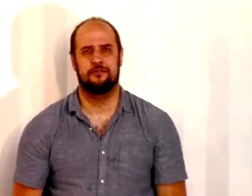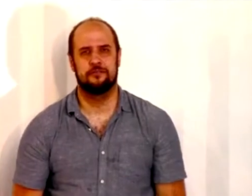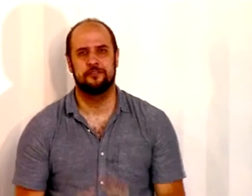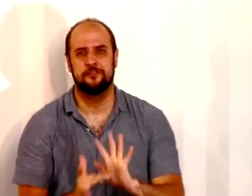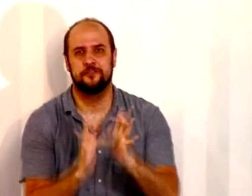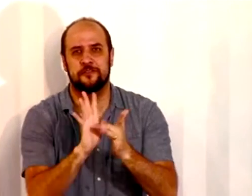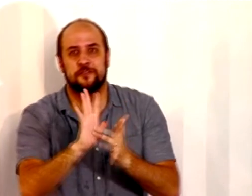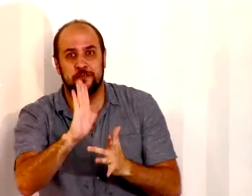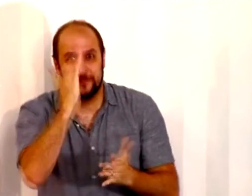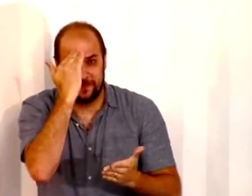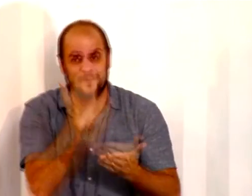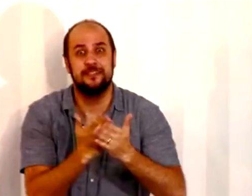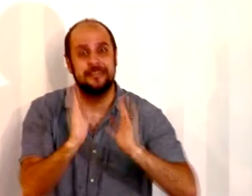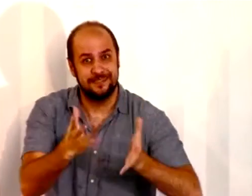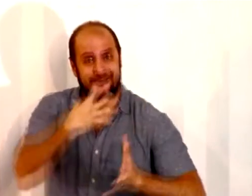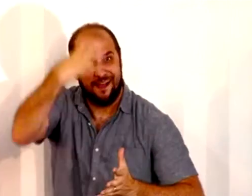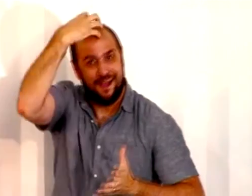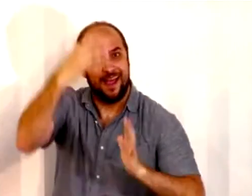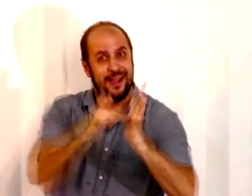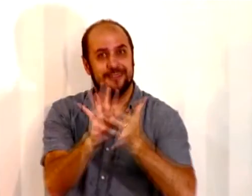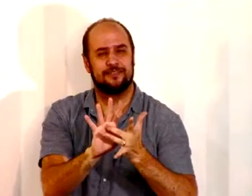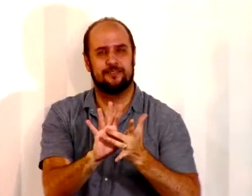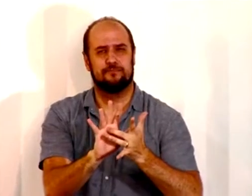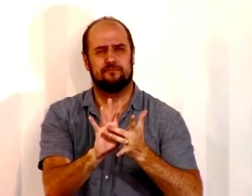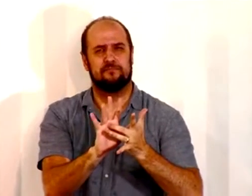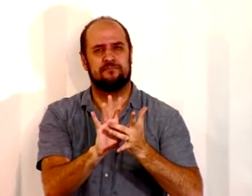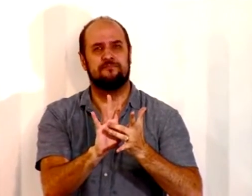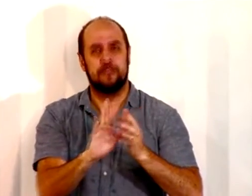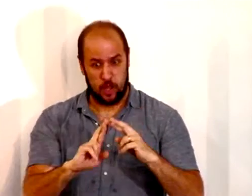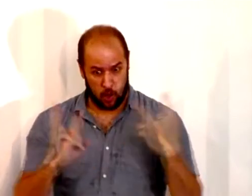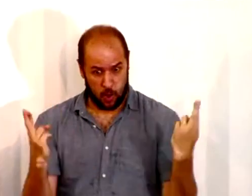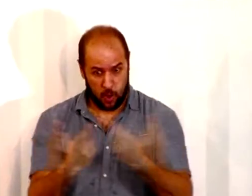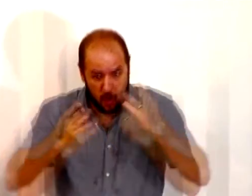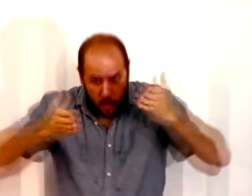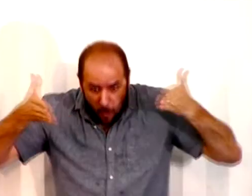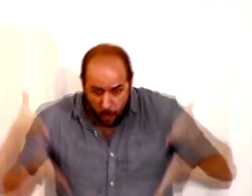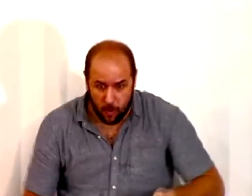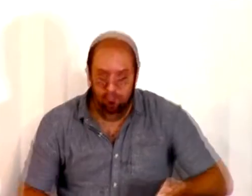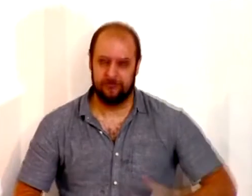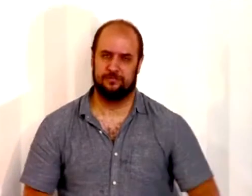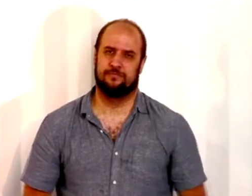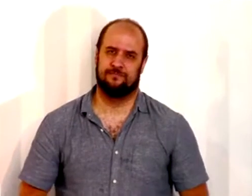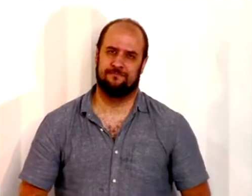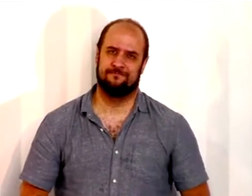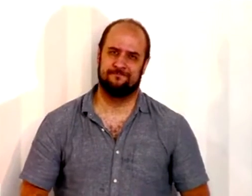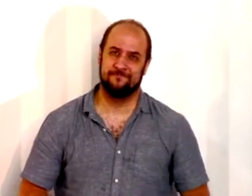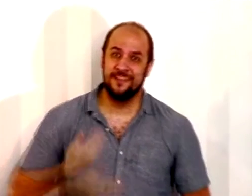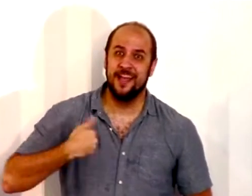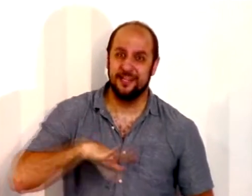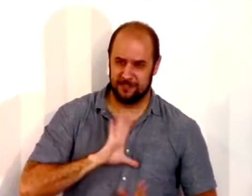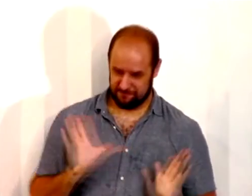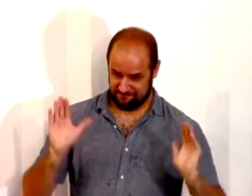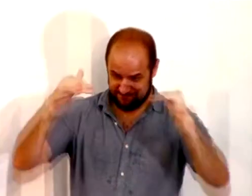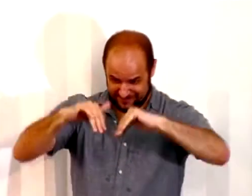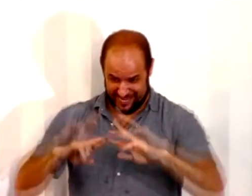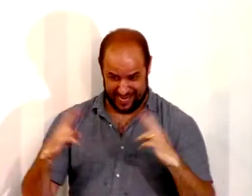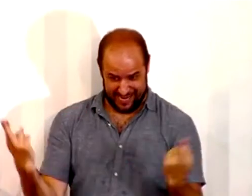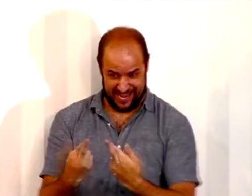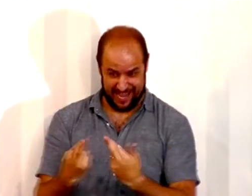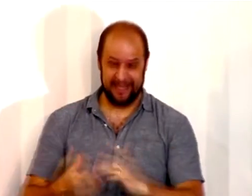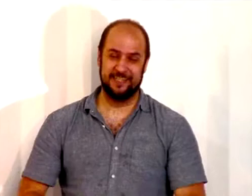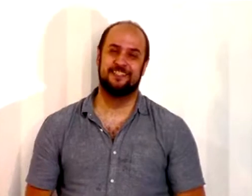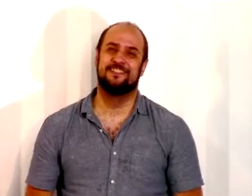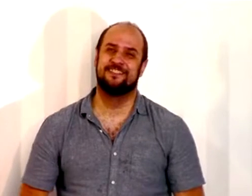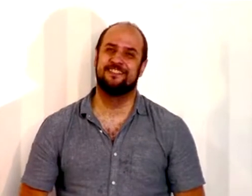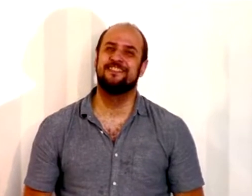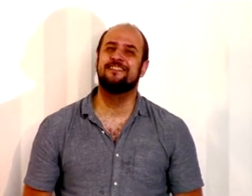Senhor Jesus já é rei. Ele não reinará, Ele já reina. Nós estamos no seu reino